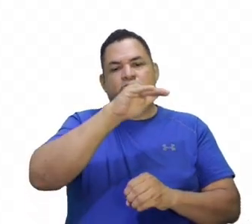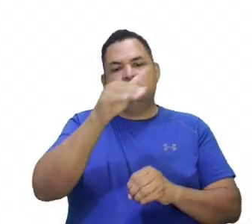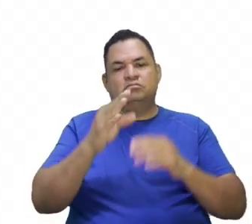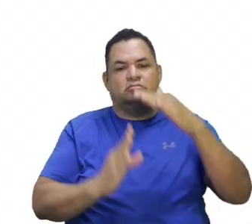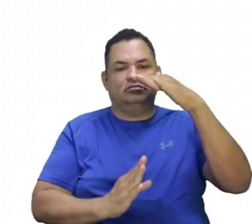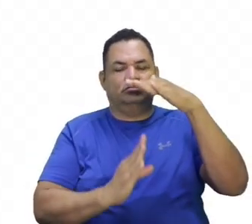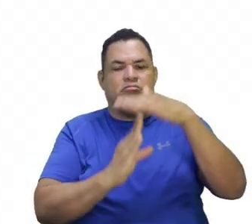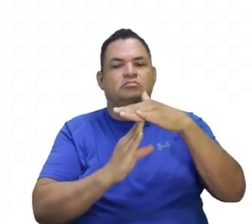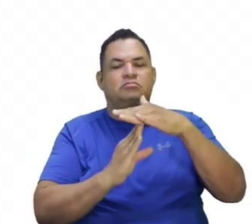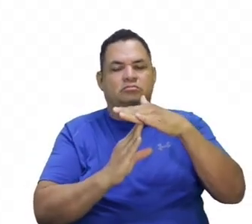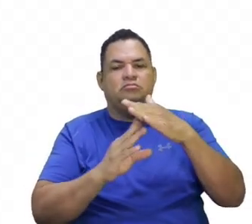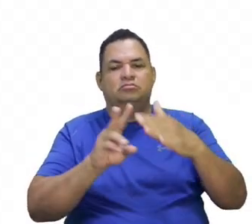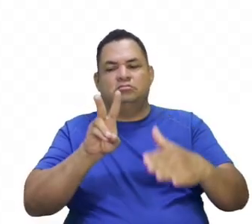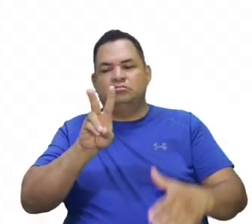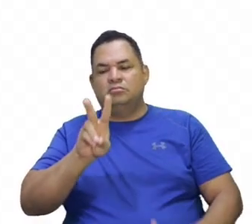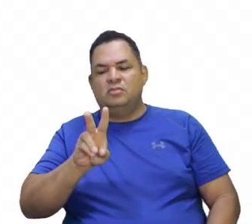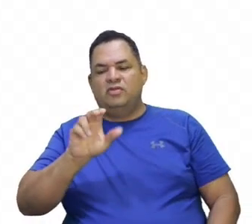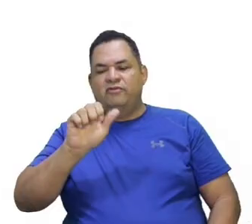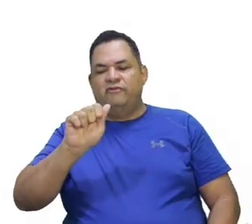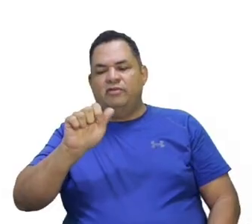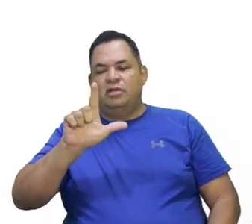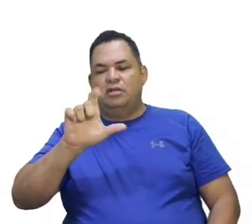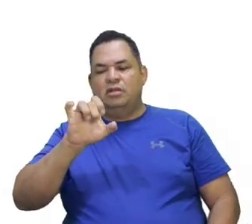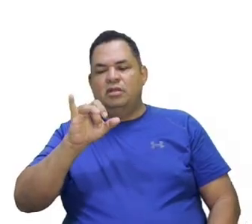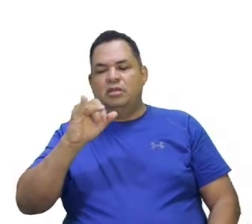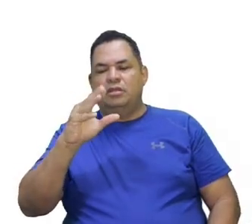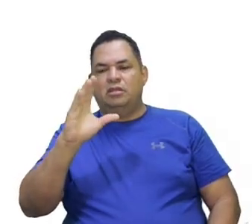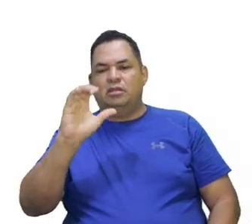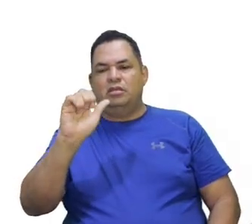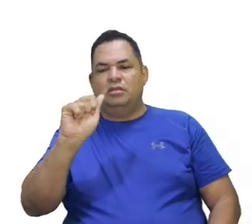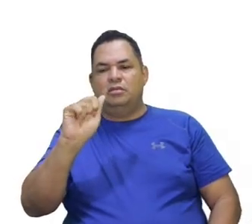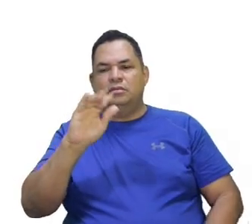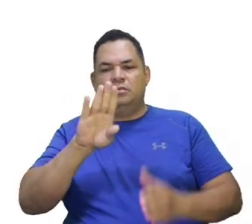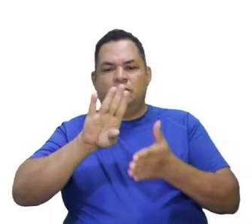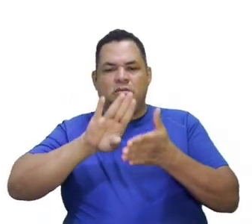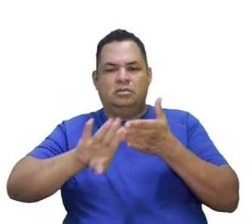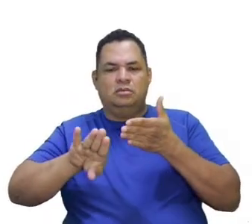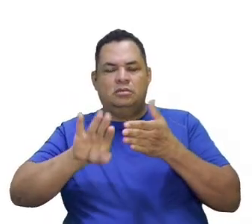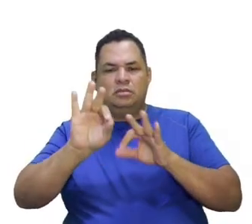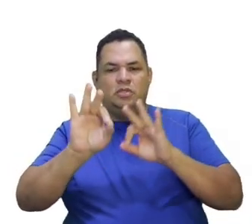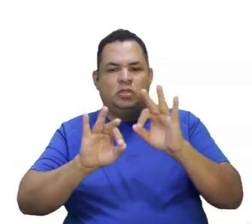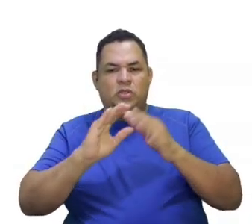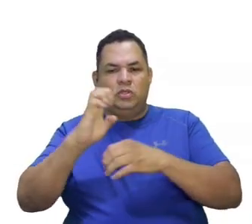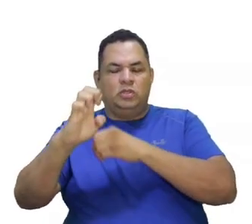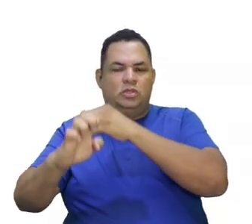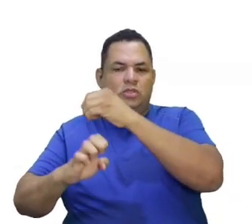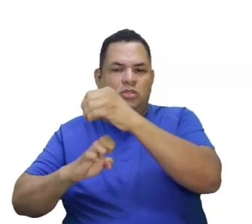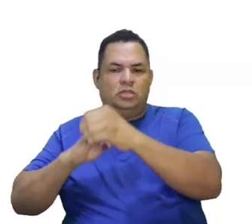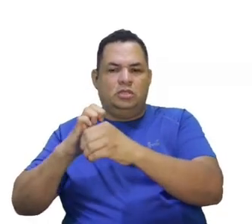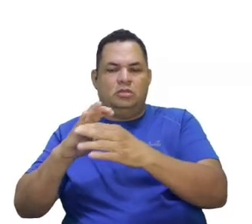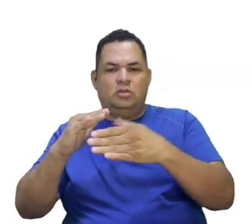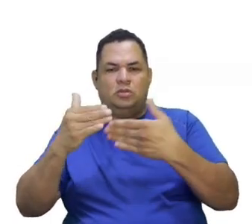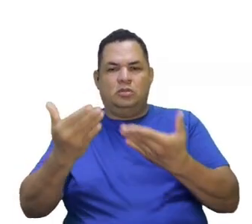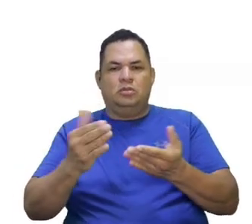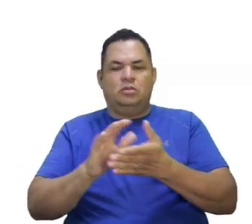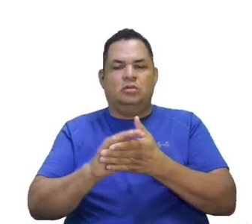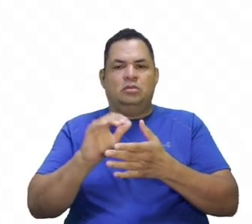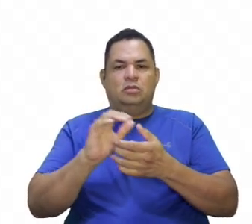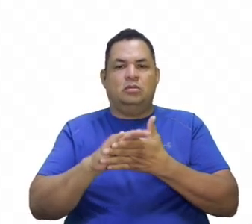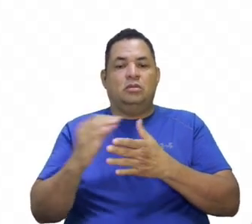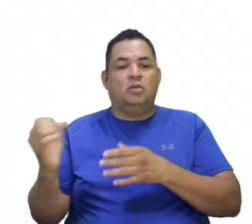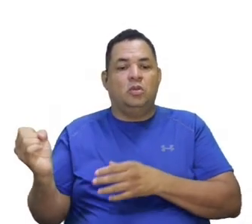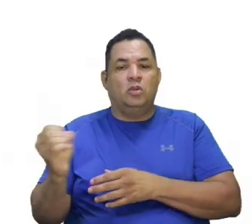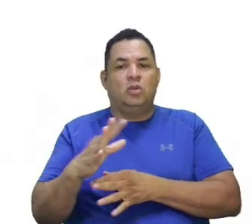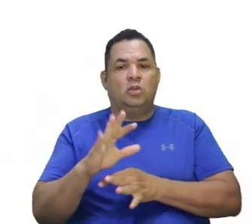de valência, porque esse elétron ele vai sair de lá, e eu retiro dessa camada os elétrons, e quando eu faço a